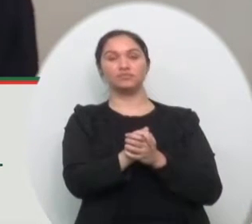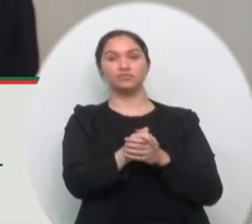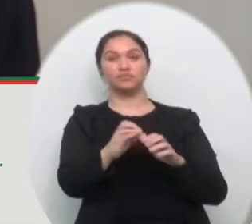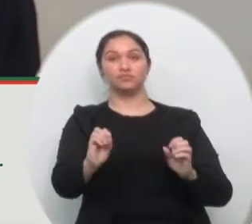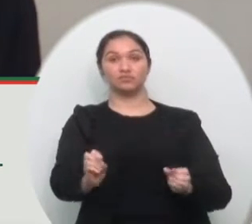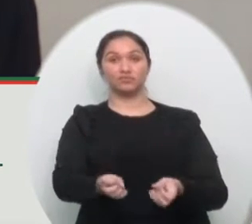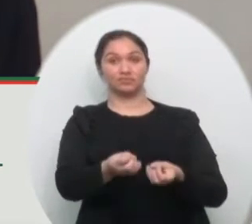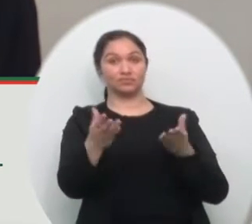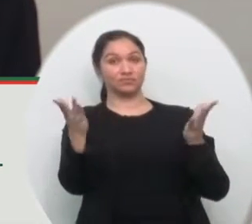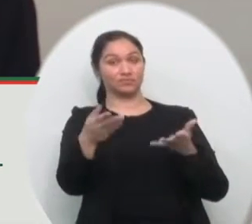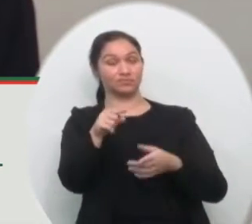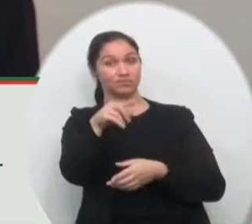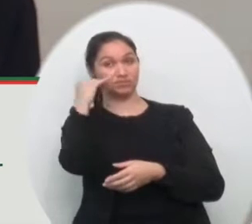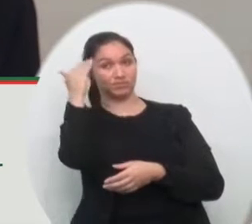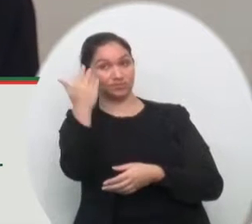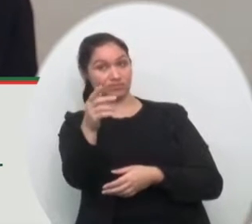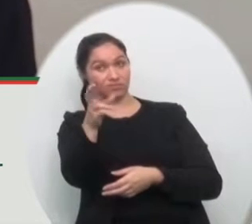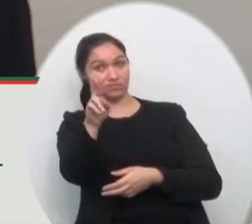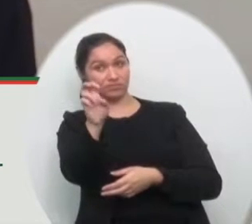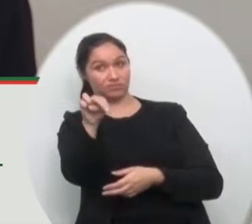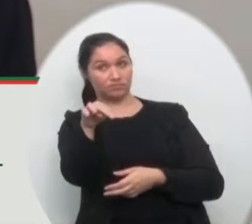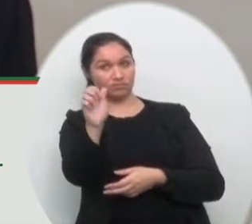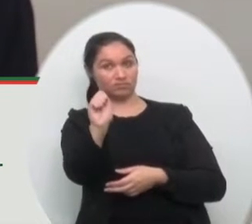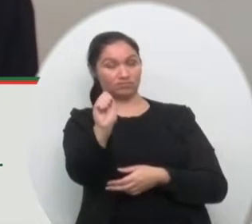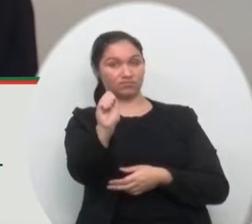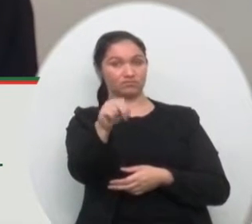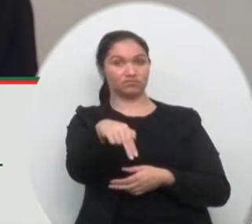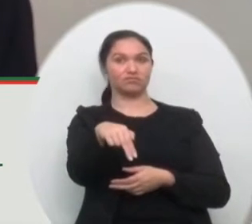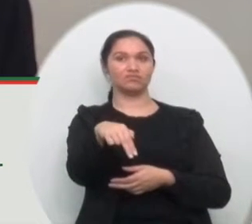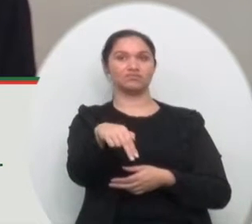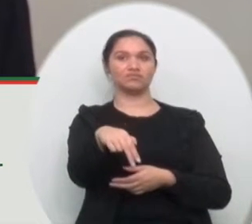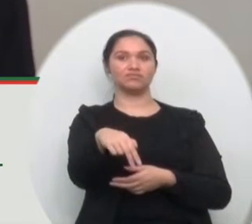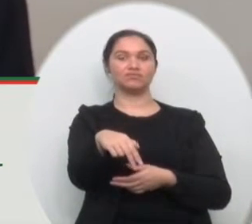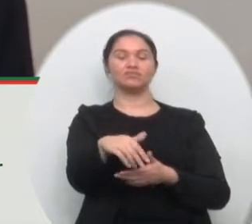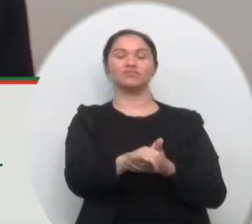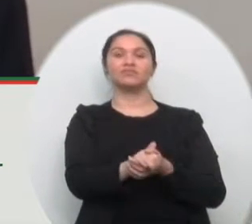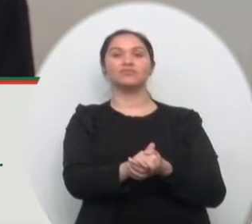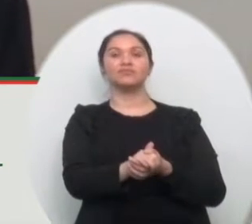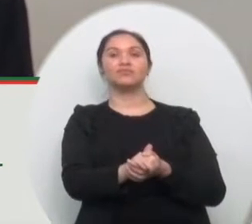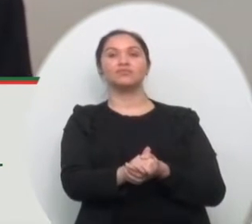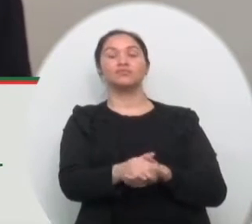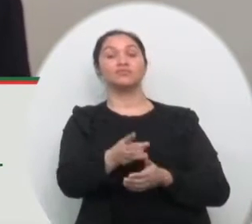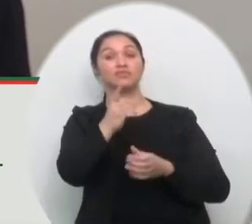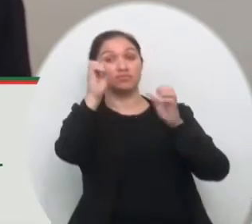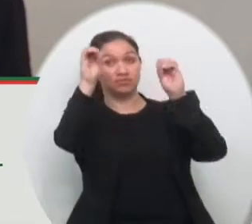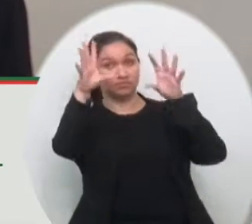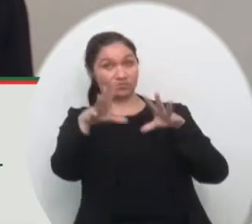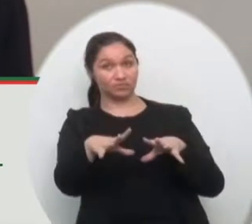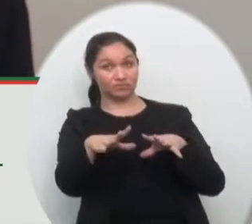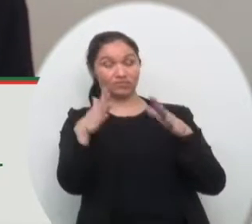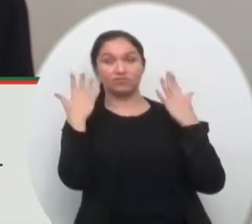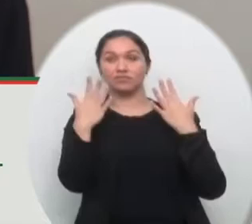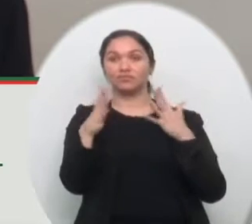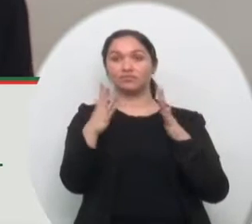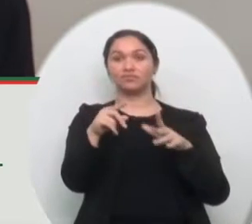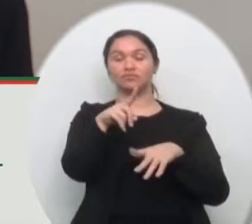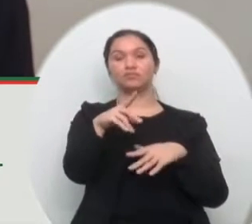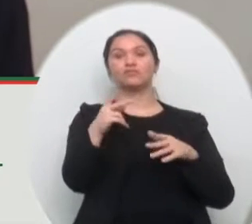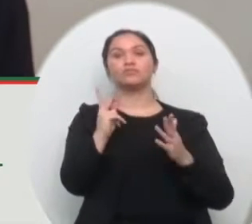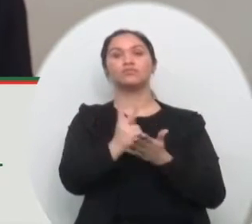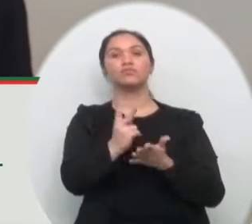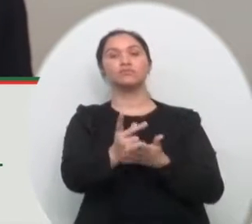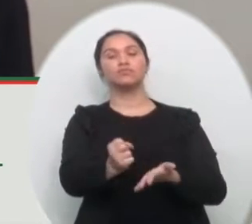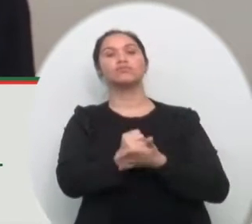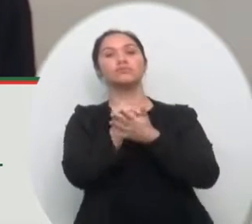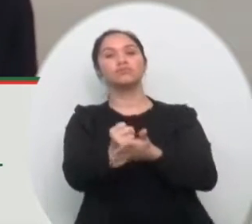é por acaso. Parabéns, que Deus abençoe você aí e continue fazendo muito mais pelas pessoas da nossa